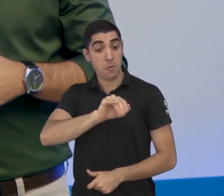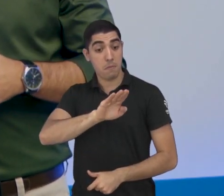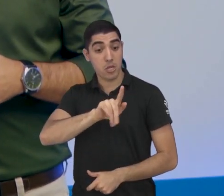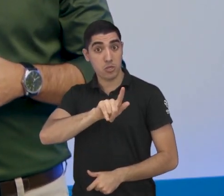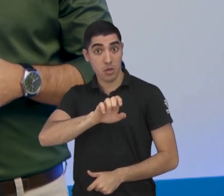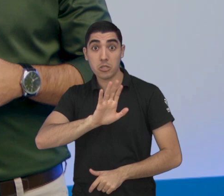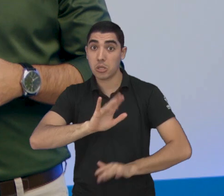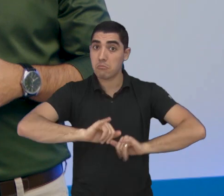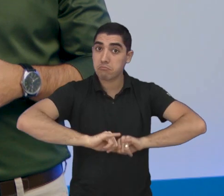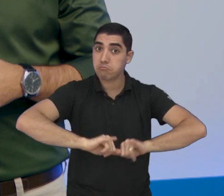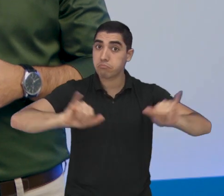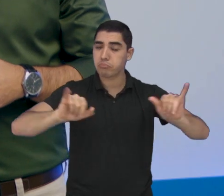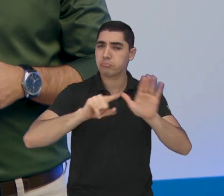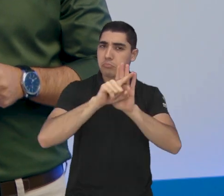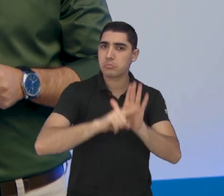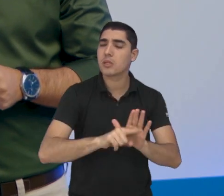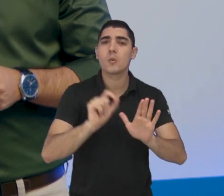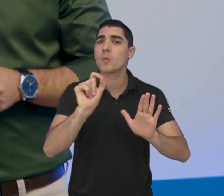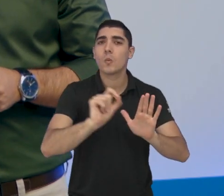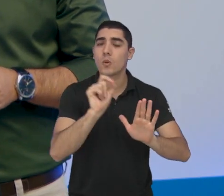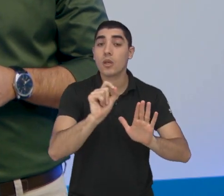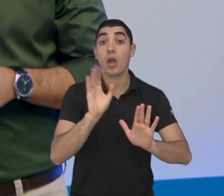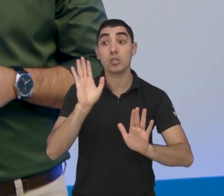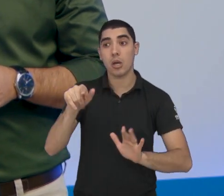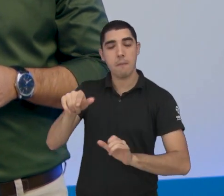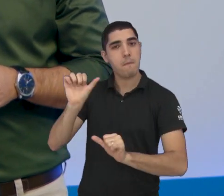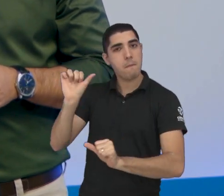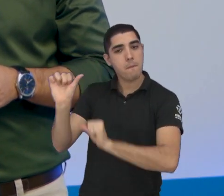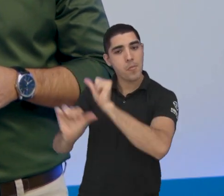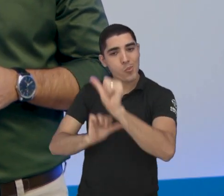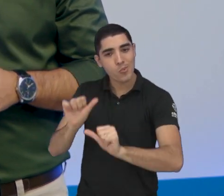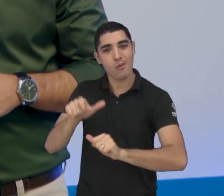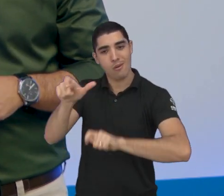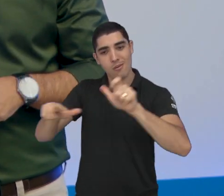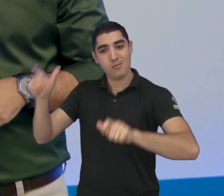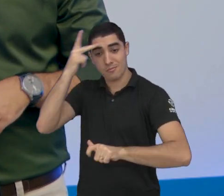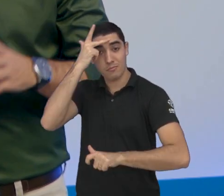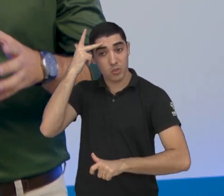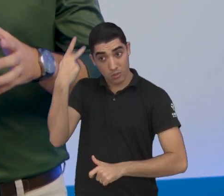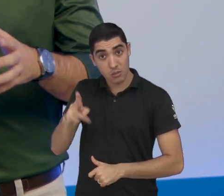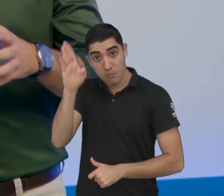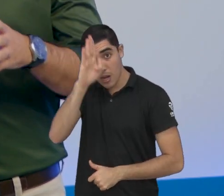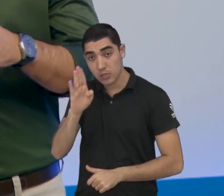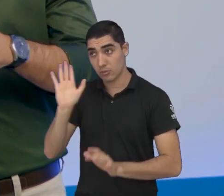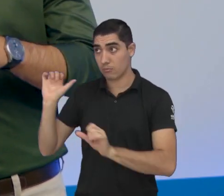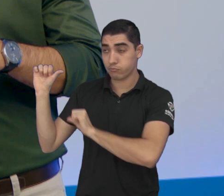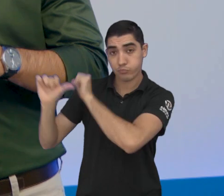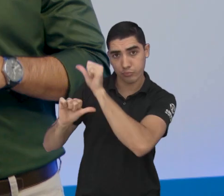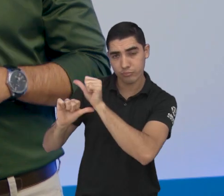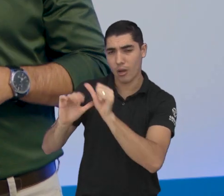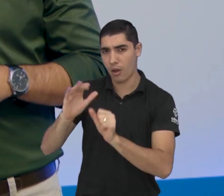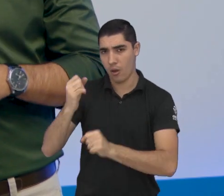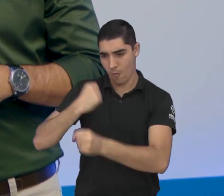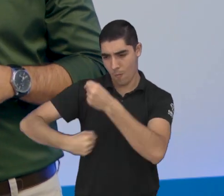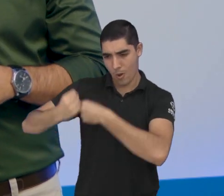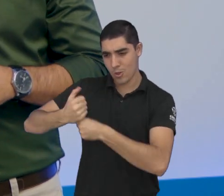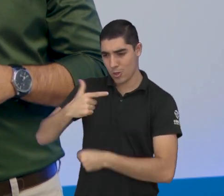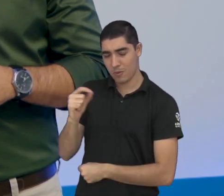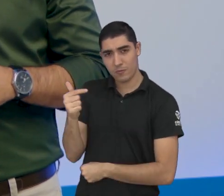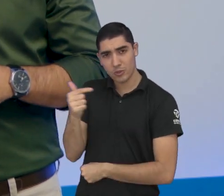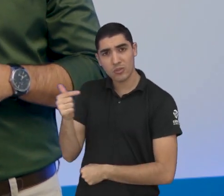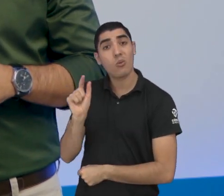IBGE revelou uma tendência de mudança significativa na estrutura da população brasileira. Olha só, em 2022 o nosso